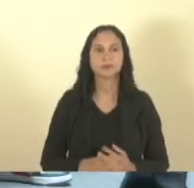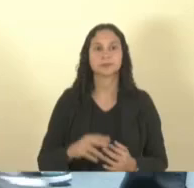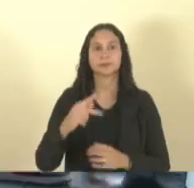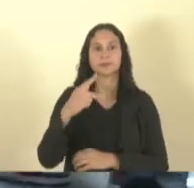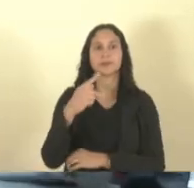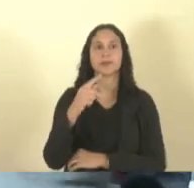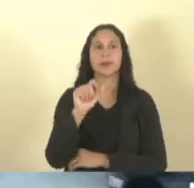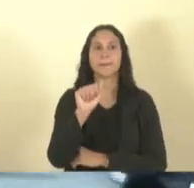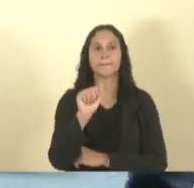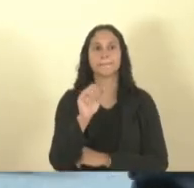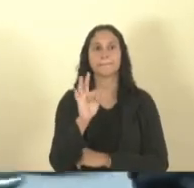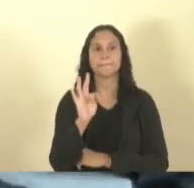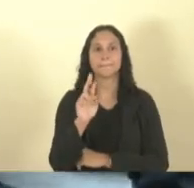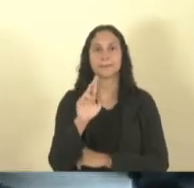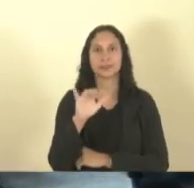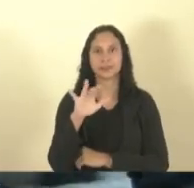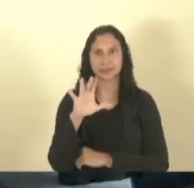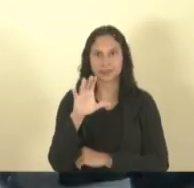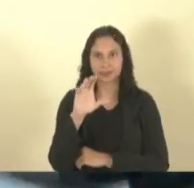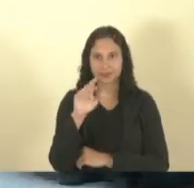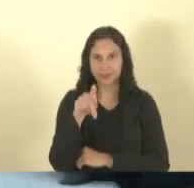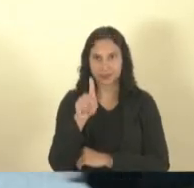Patrick Silva Ribeiro.